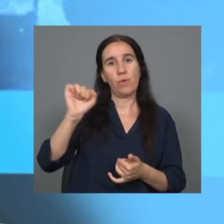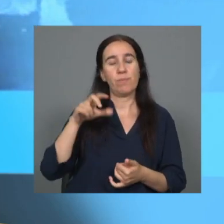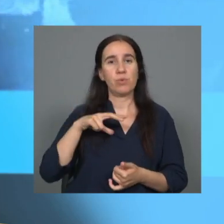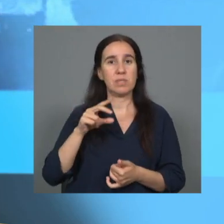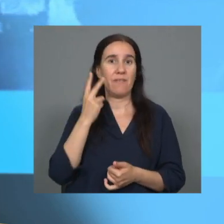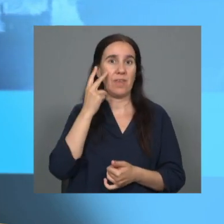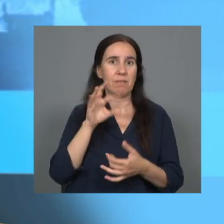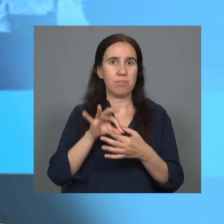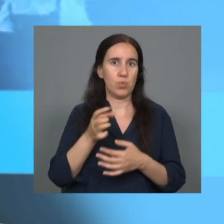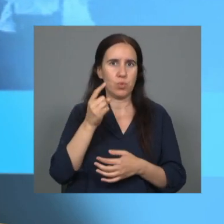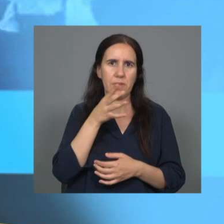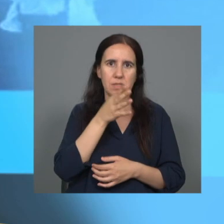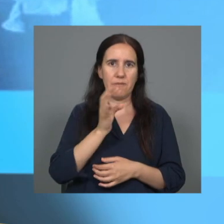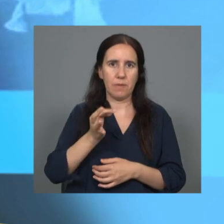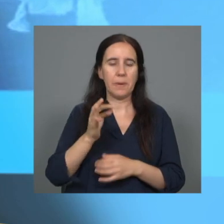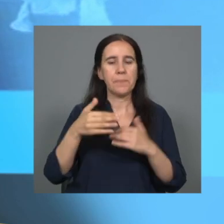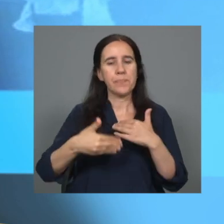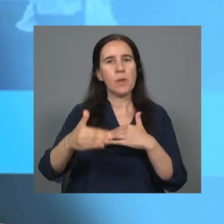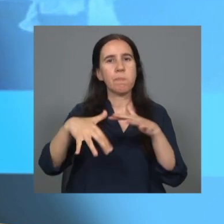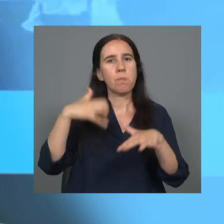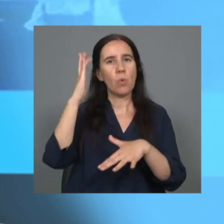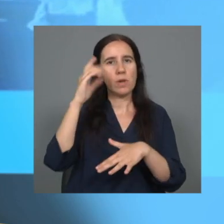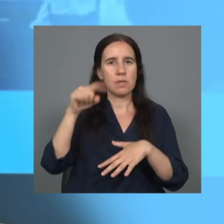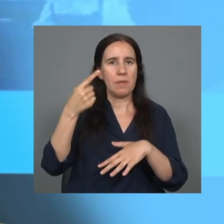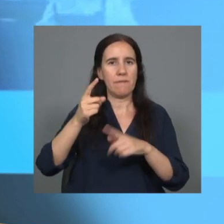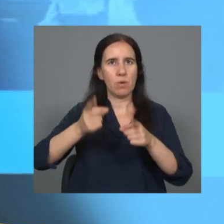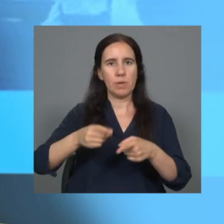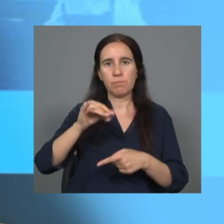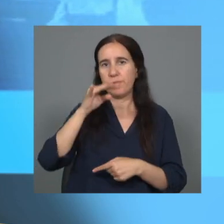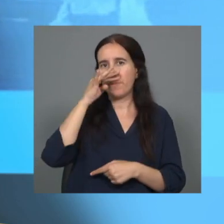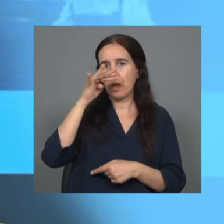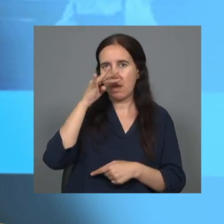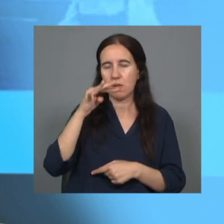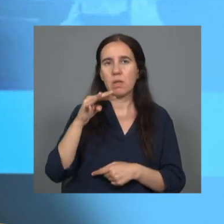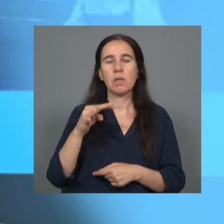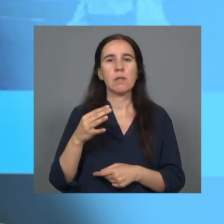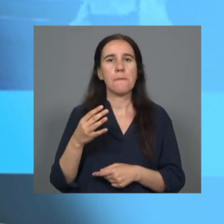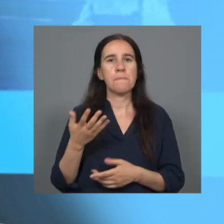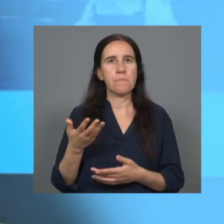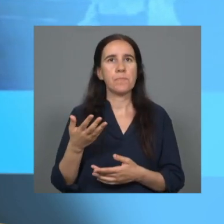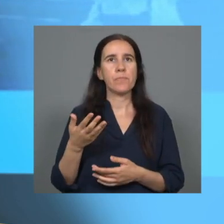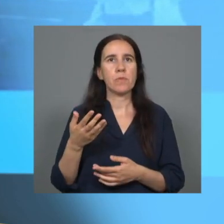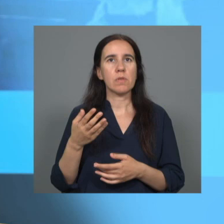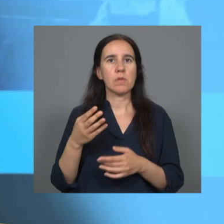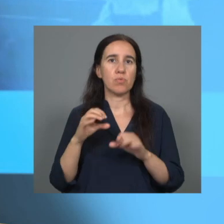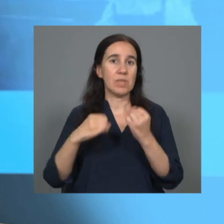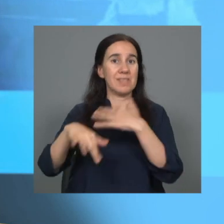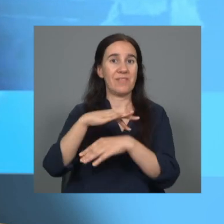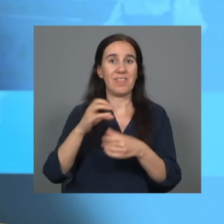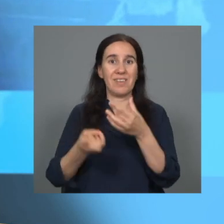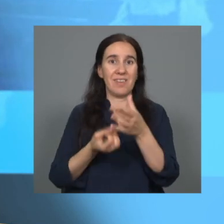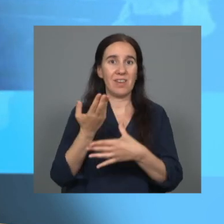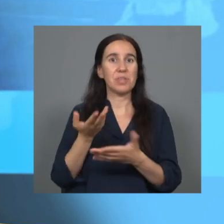mas vale a pena referir, há um congresso também que começa amanhã, em Viana do Castelo, nesta sociedade civil e